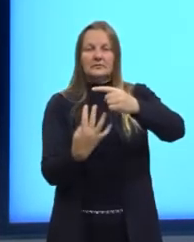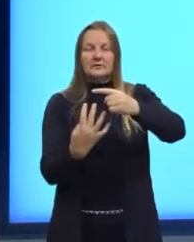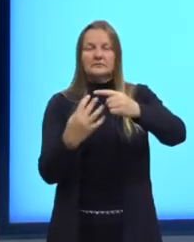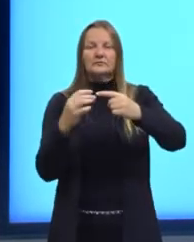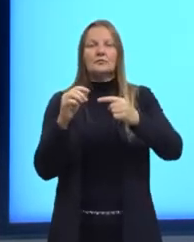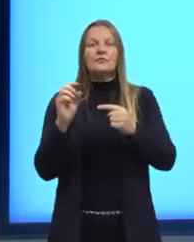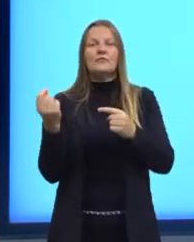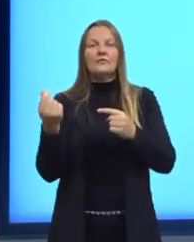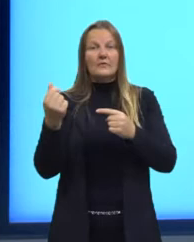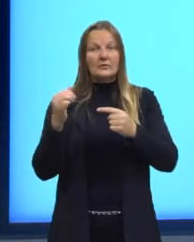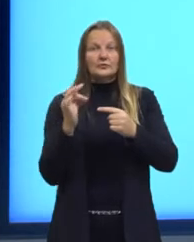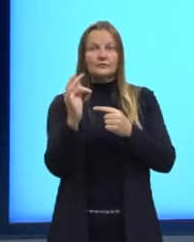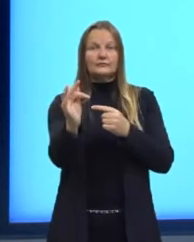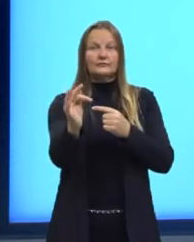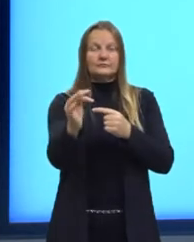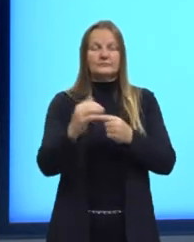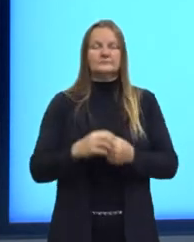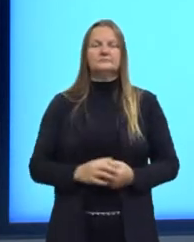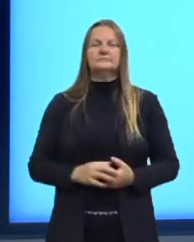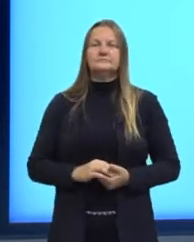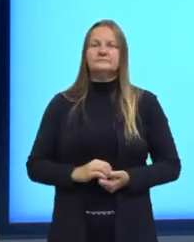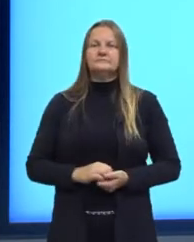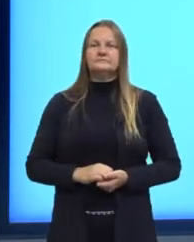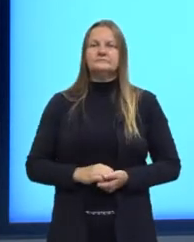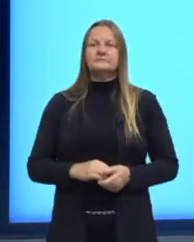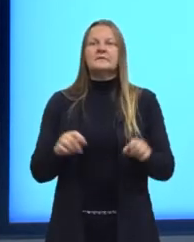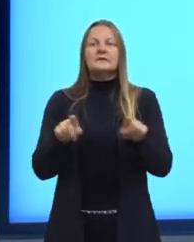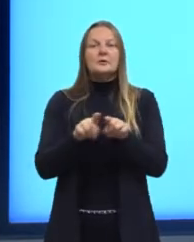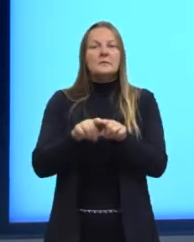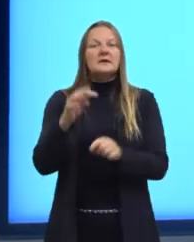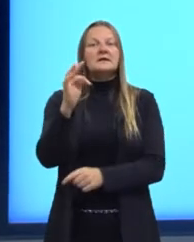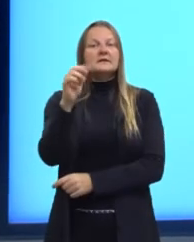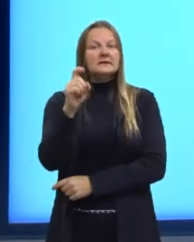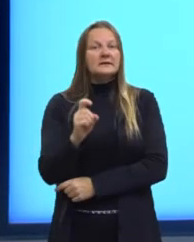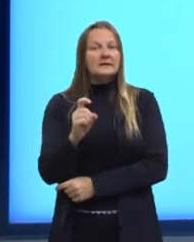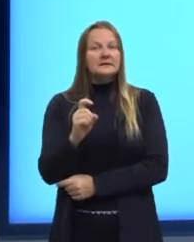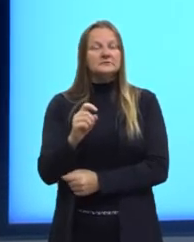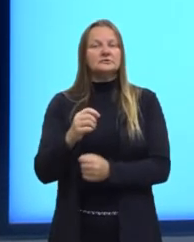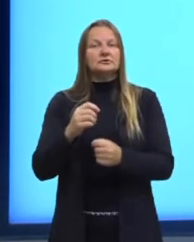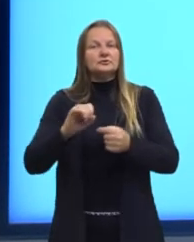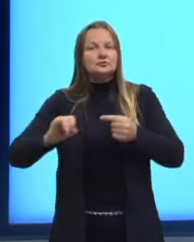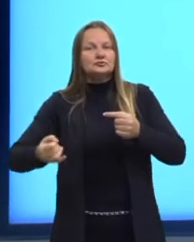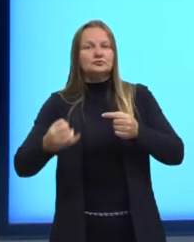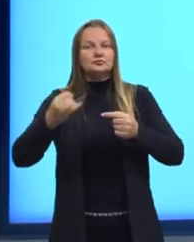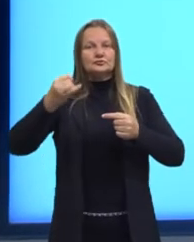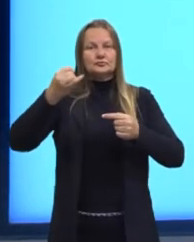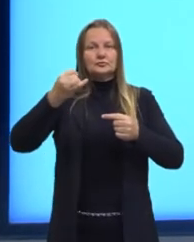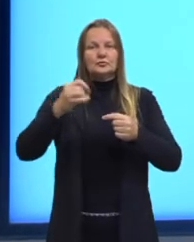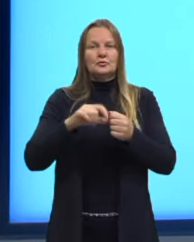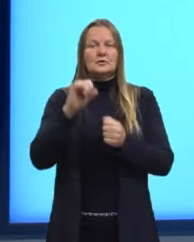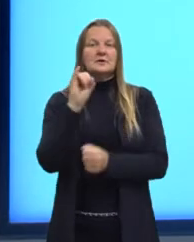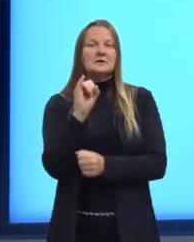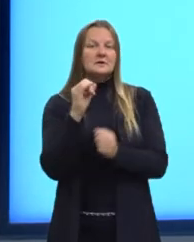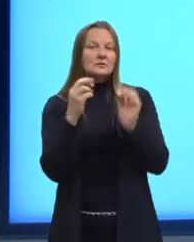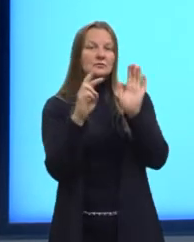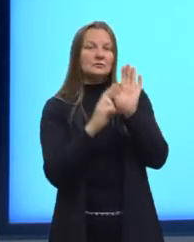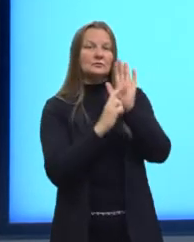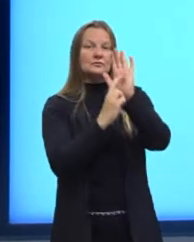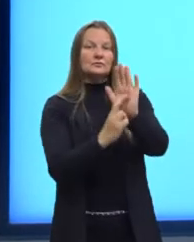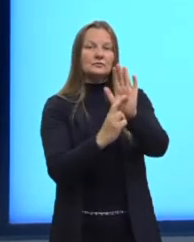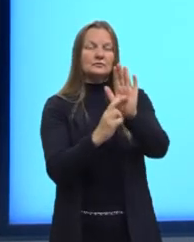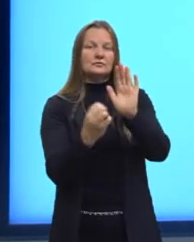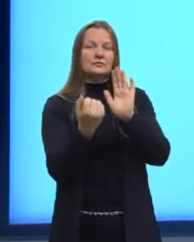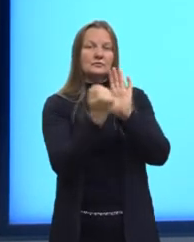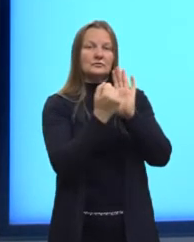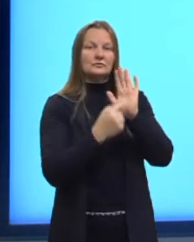vem nós temos também a taxa a taxa de juro que nós chamamos de ir o enunciado